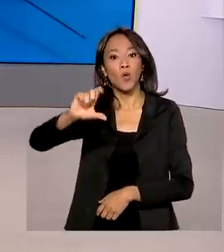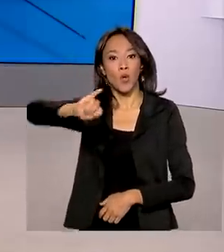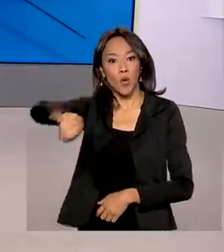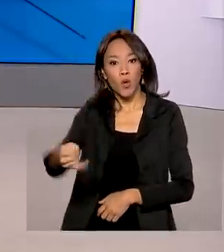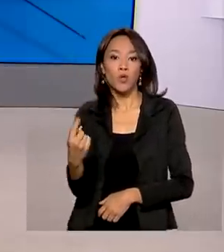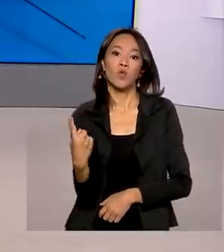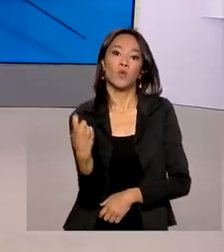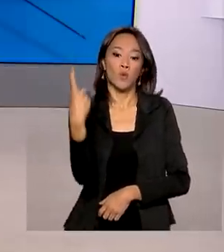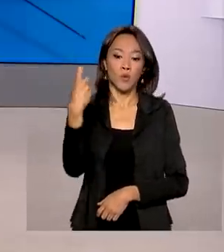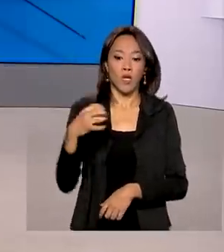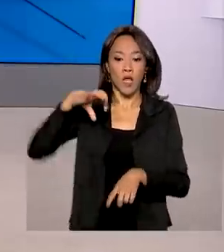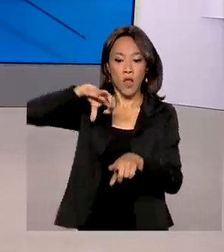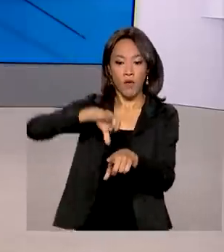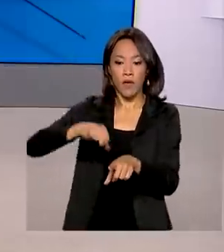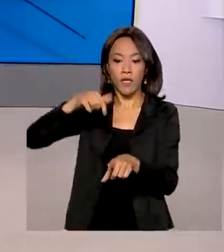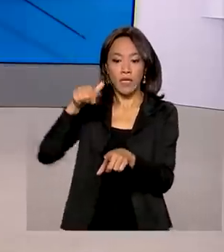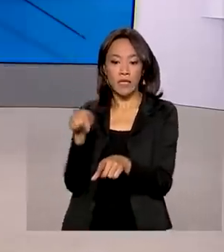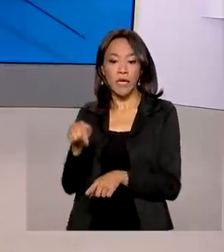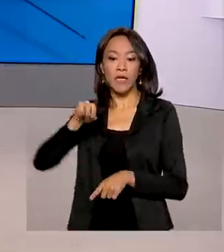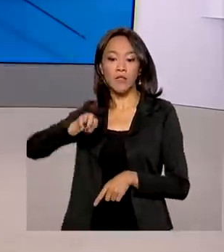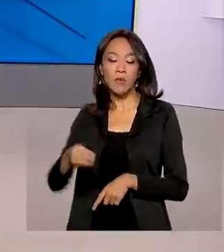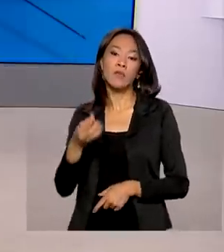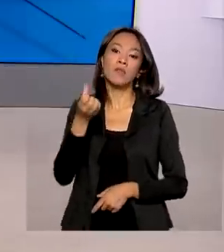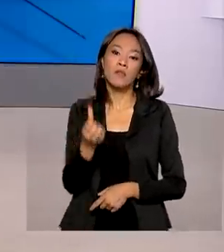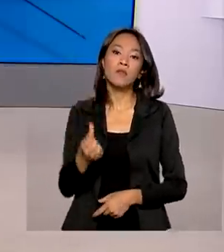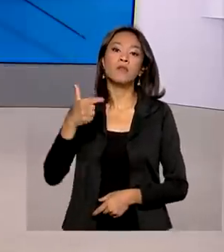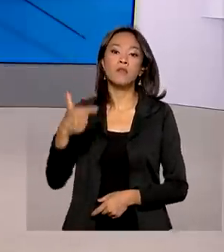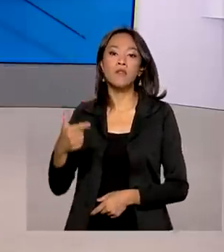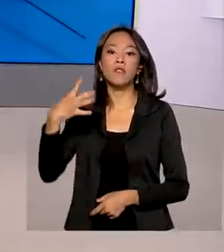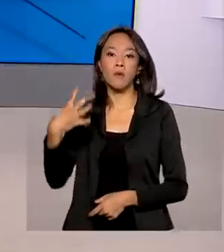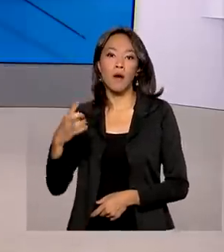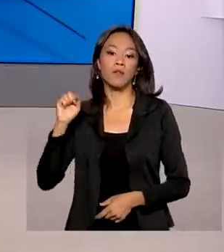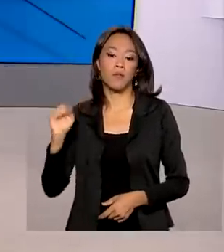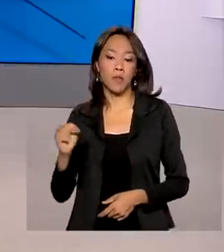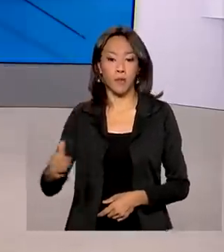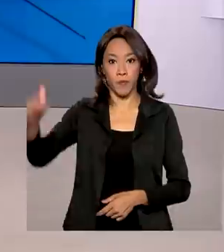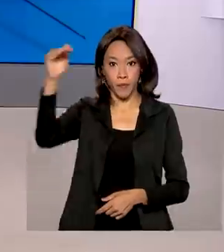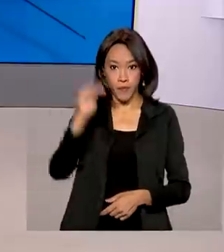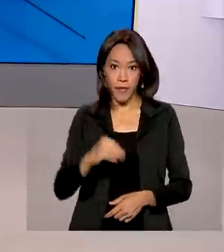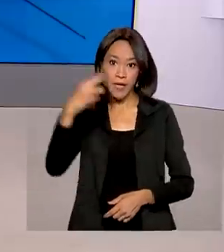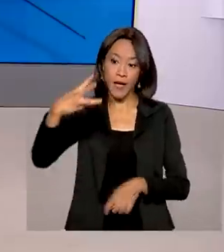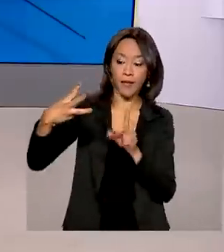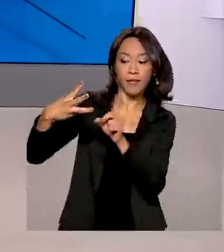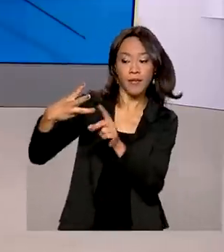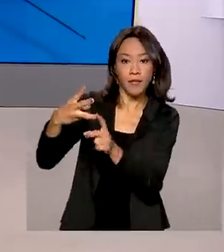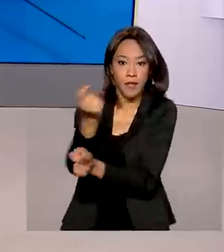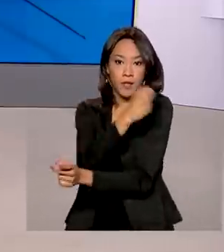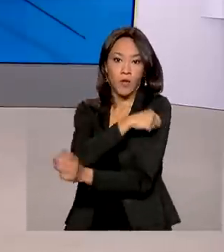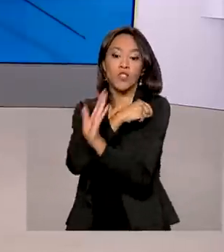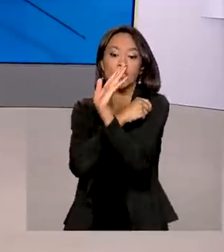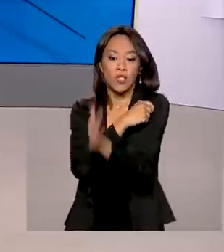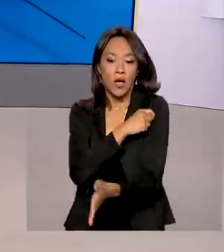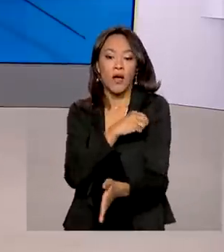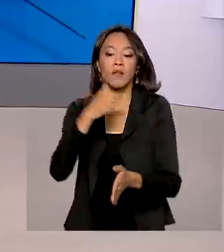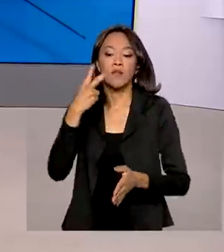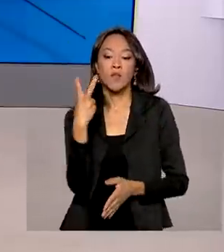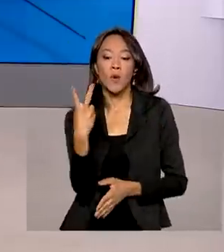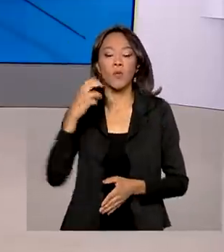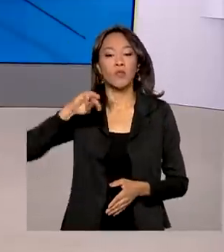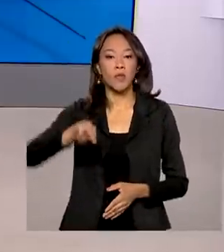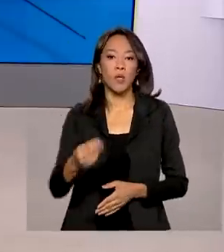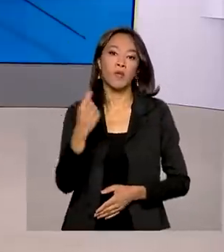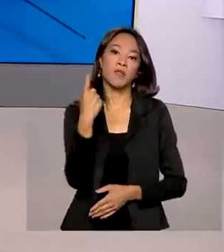única de 97 milhões seiscentos e vinte e quatro mil e e já terceira dose foi aplicada em mais de dois